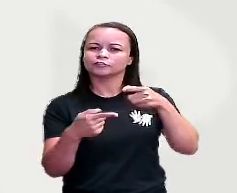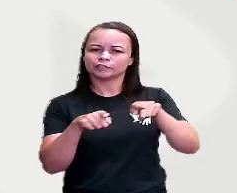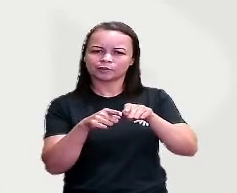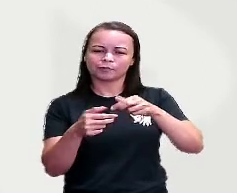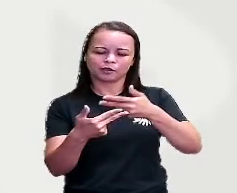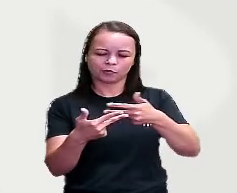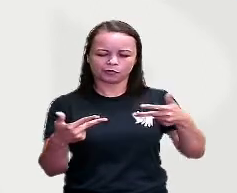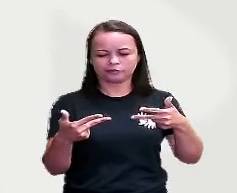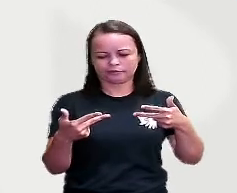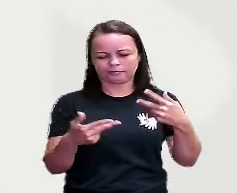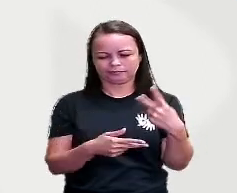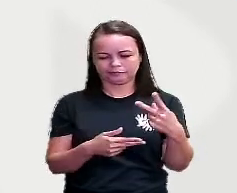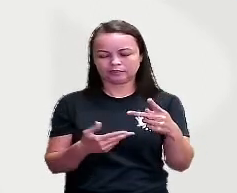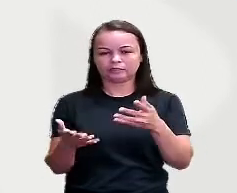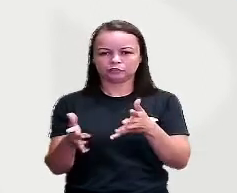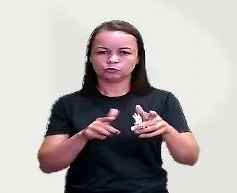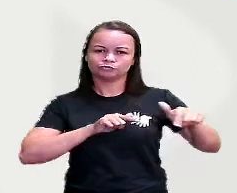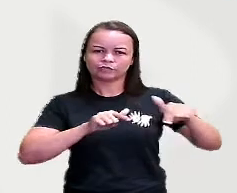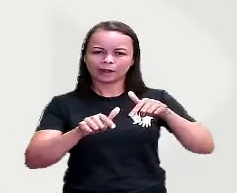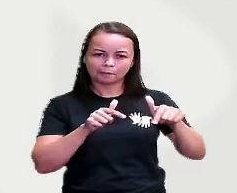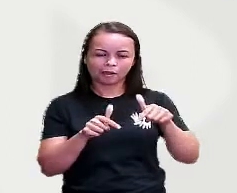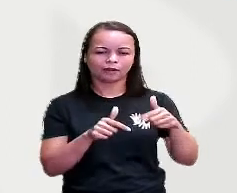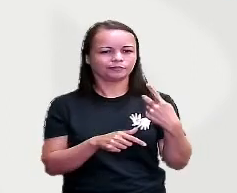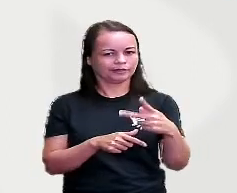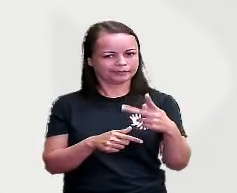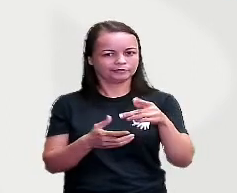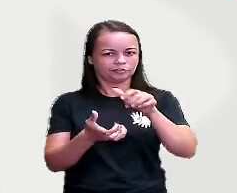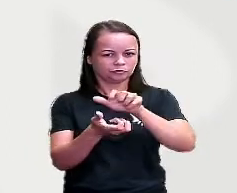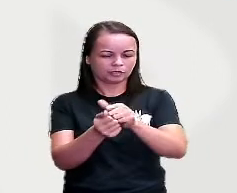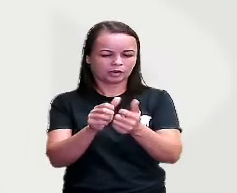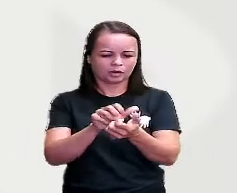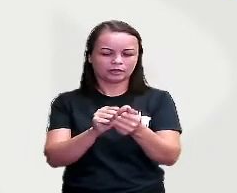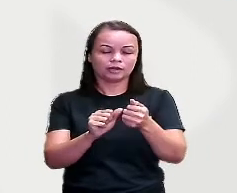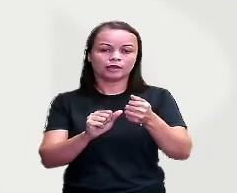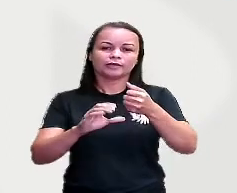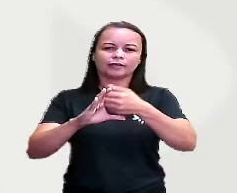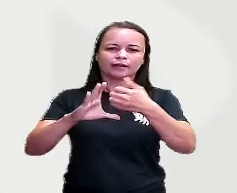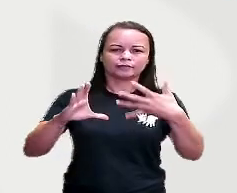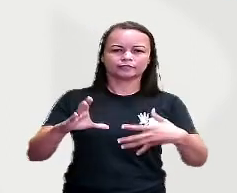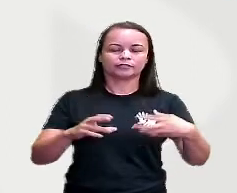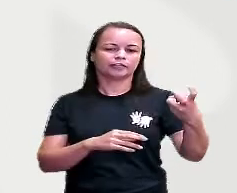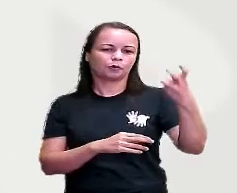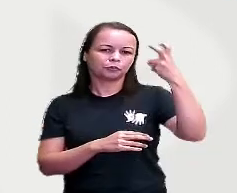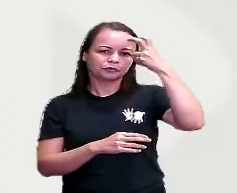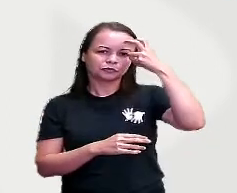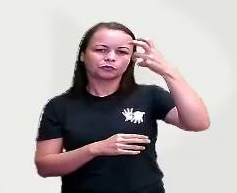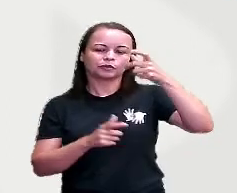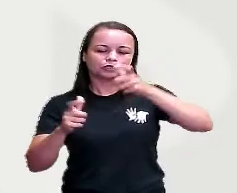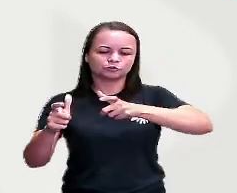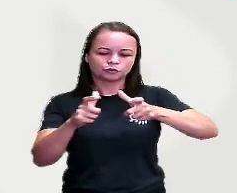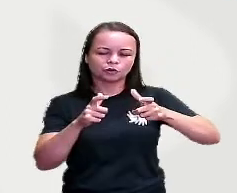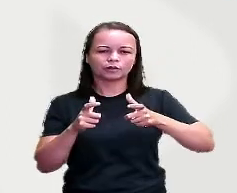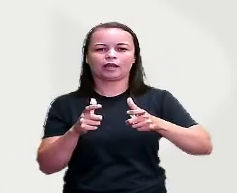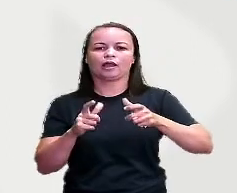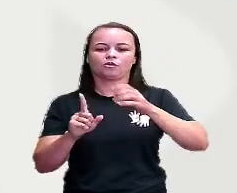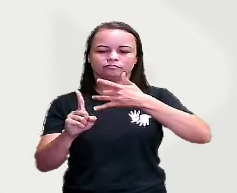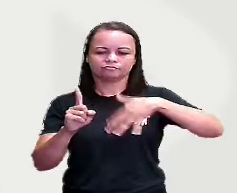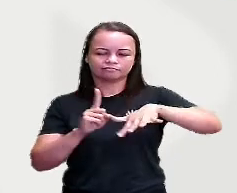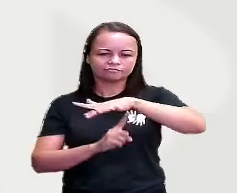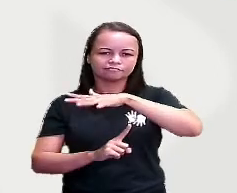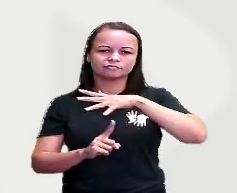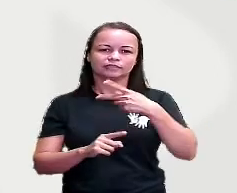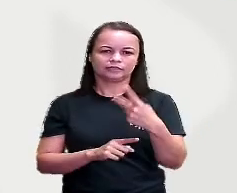tá, gente? É isso que ele quer dizer. E é uma forma de trabalho que caracteriza a cultura do local, o meio ambiente que aquele artesão